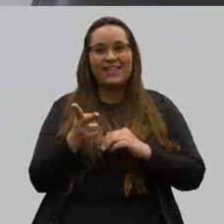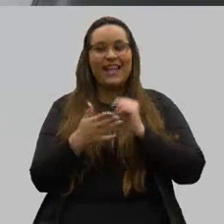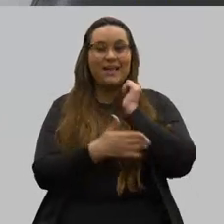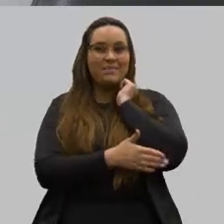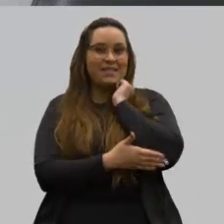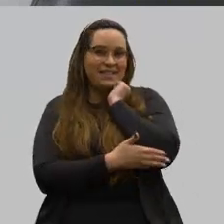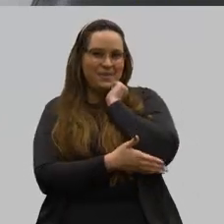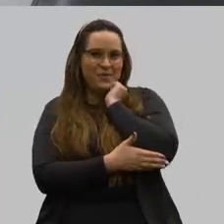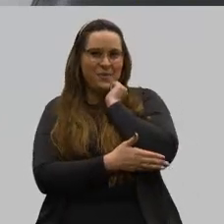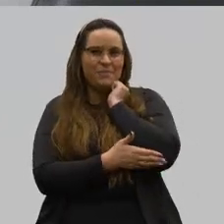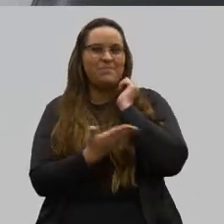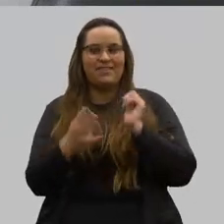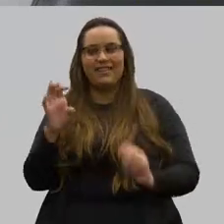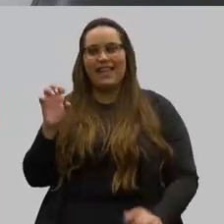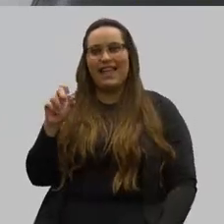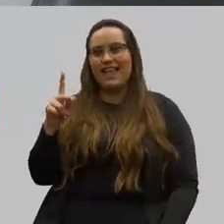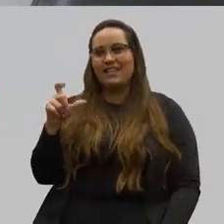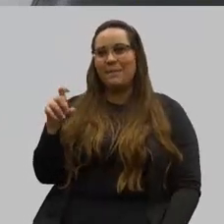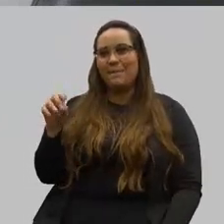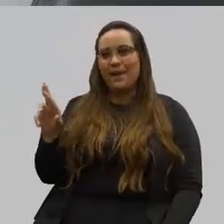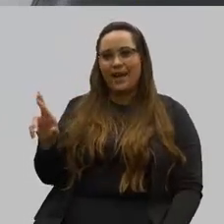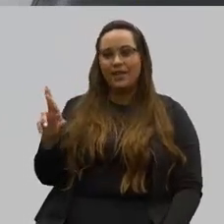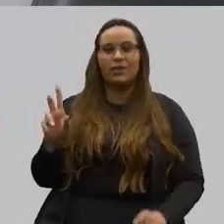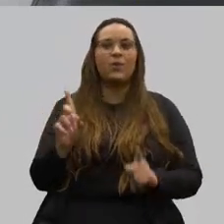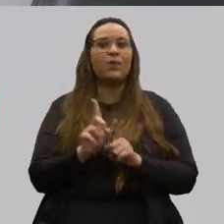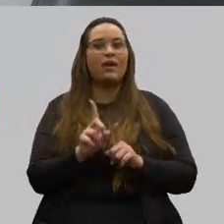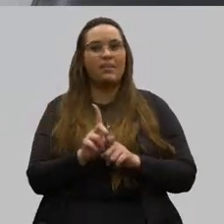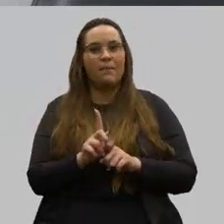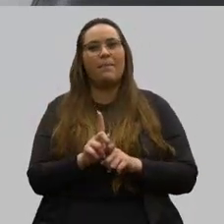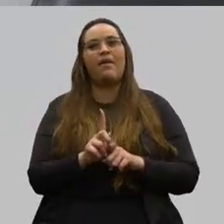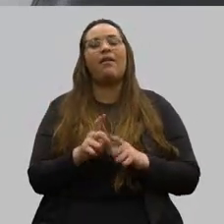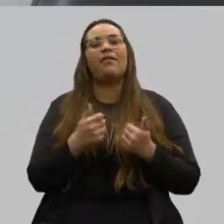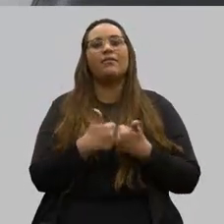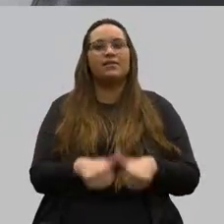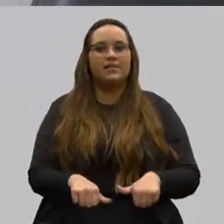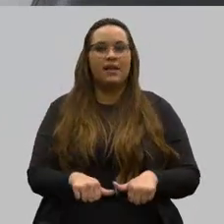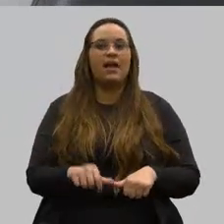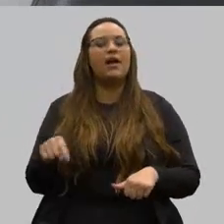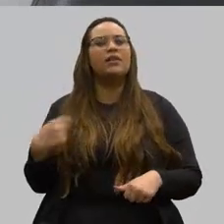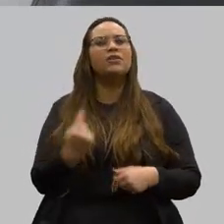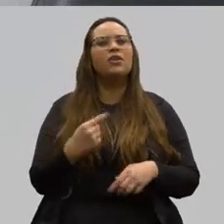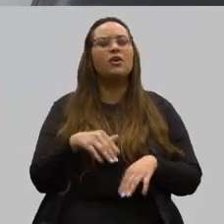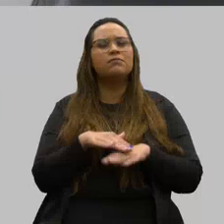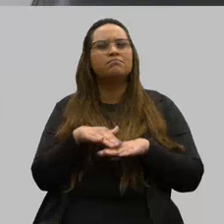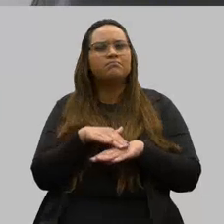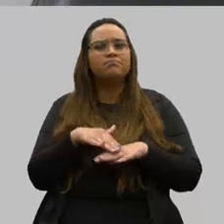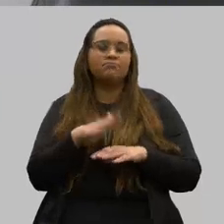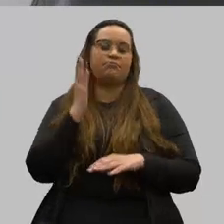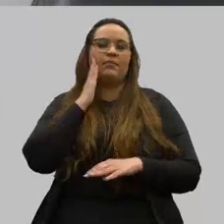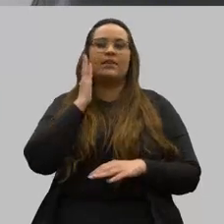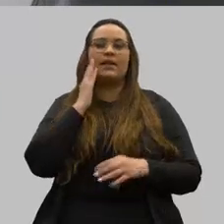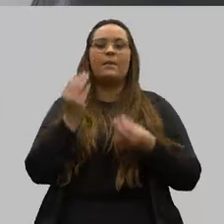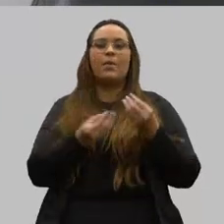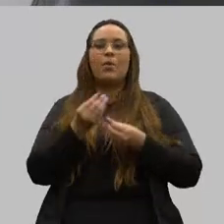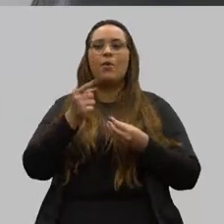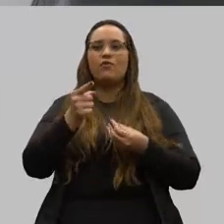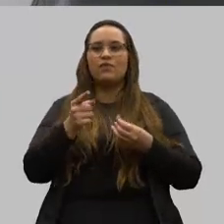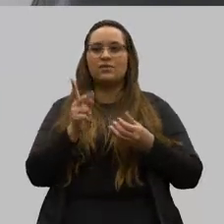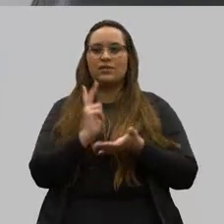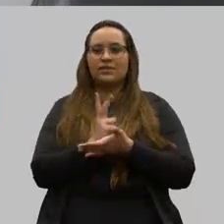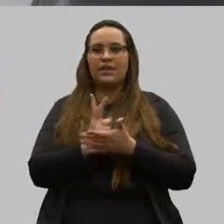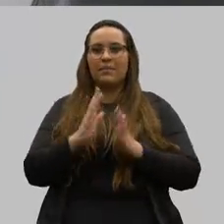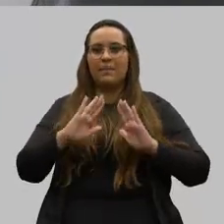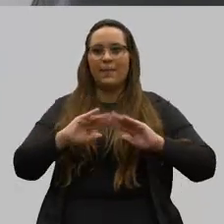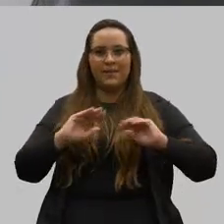Resplendor e da atuação que tem ali e e a gente conversando a gente sabe da demanda extensa que temos no estado